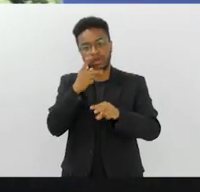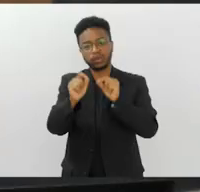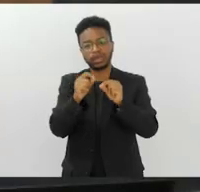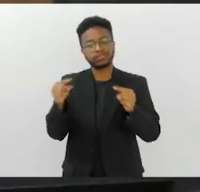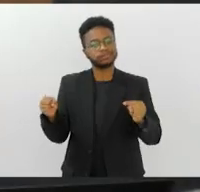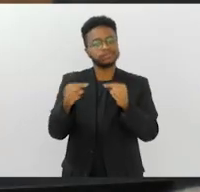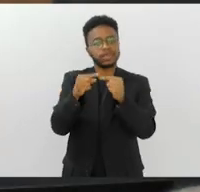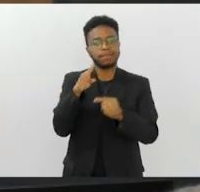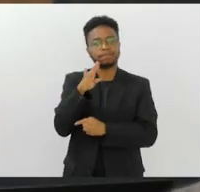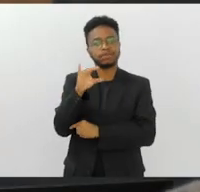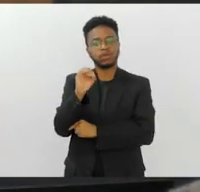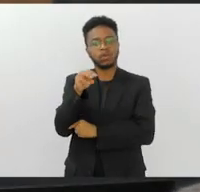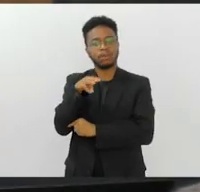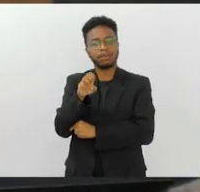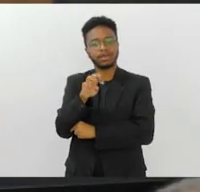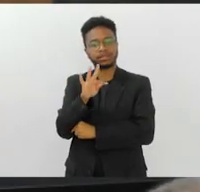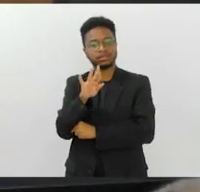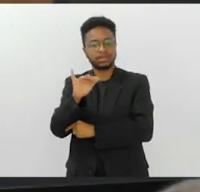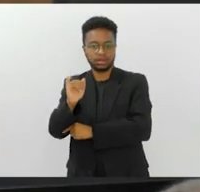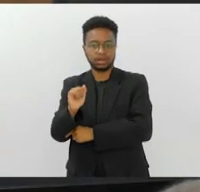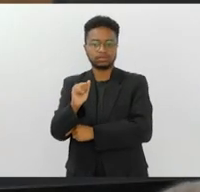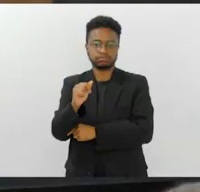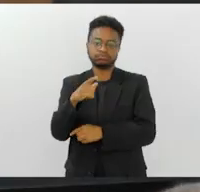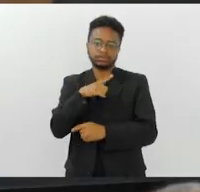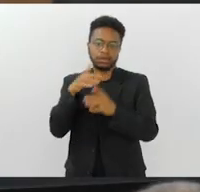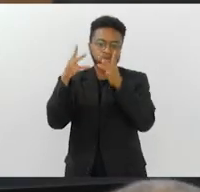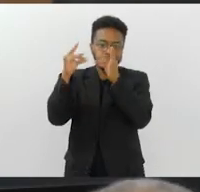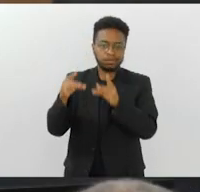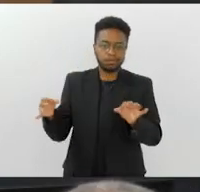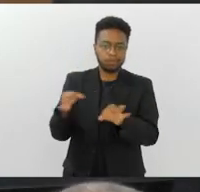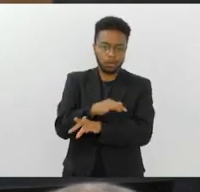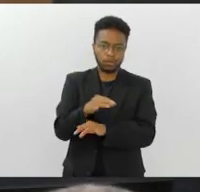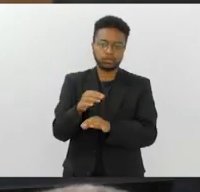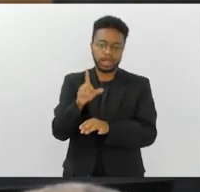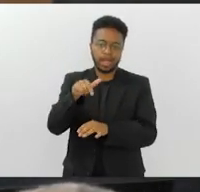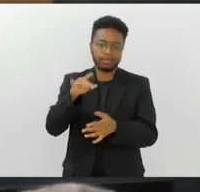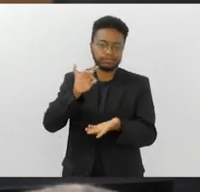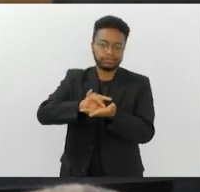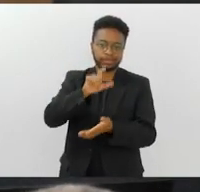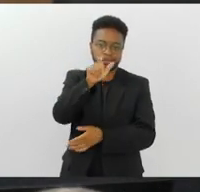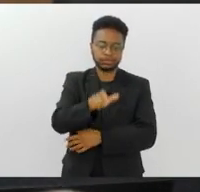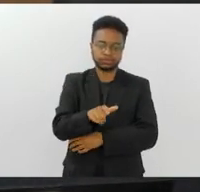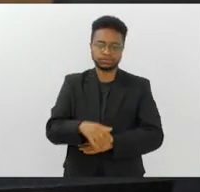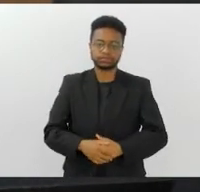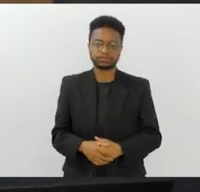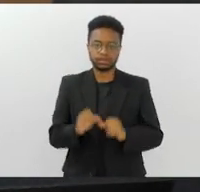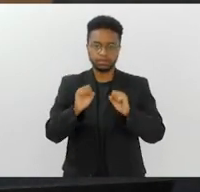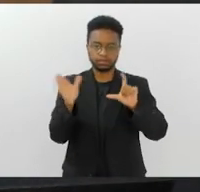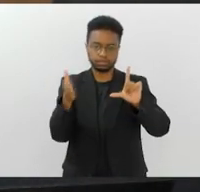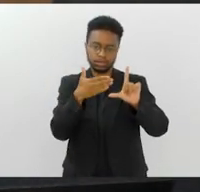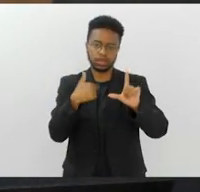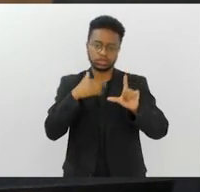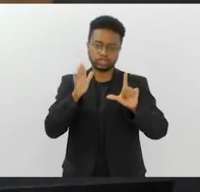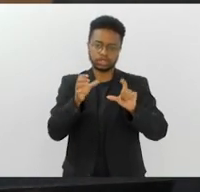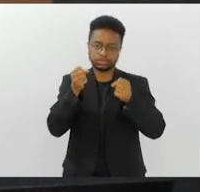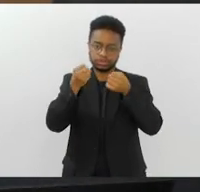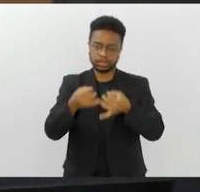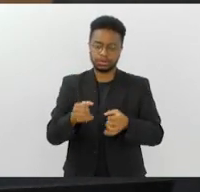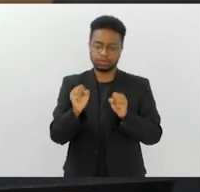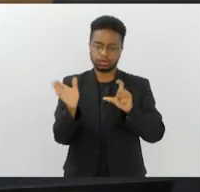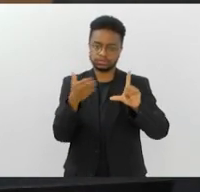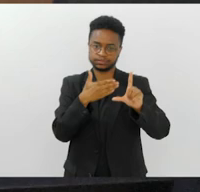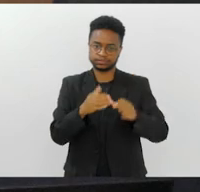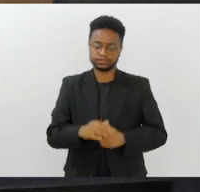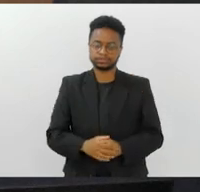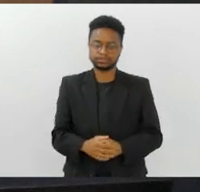facial inteiro pode pular pro passar mais um vou pular que eu já expliquei essas partes